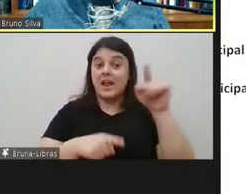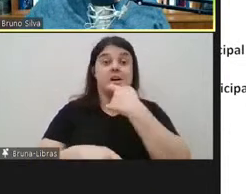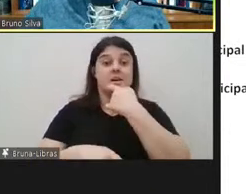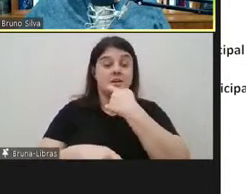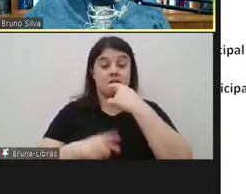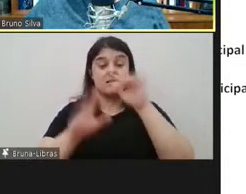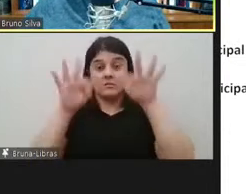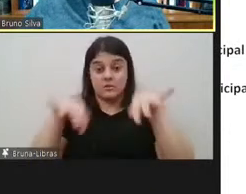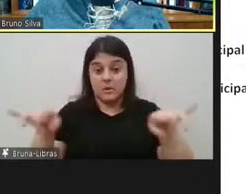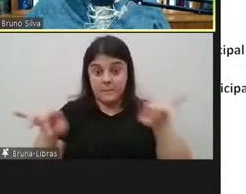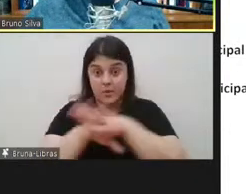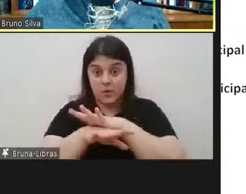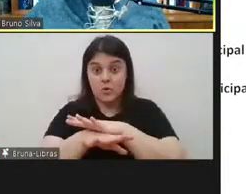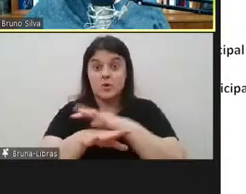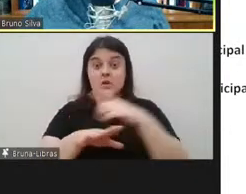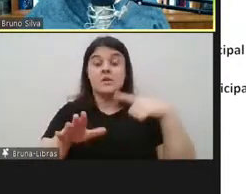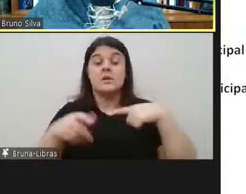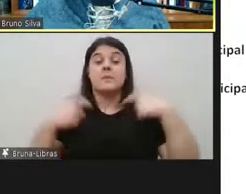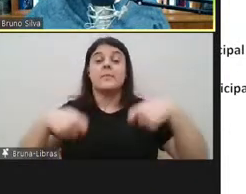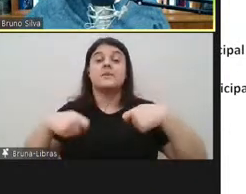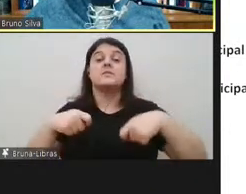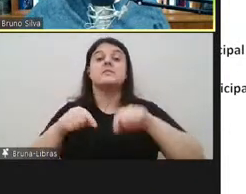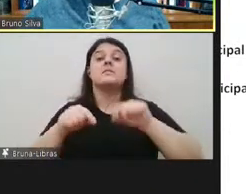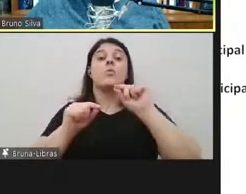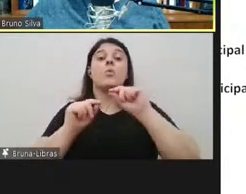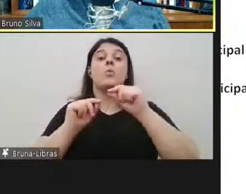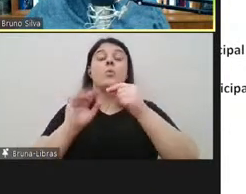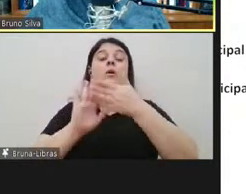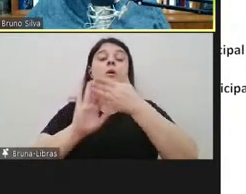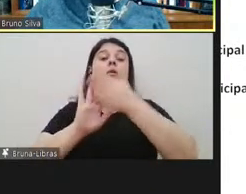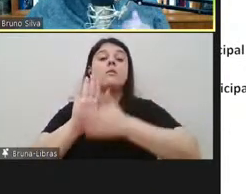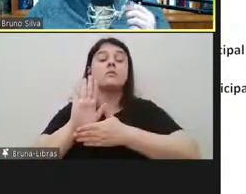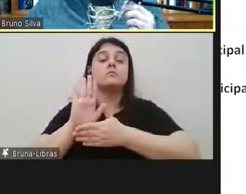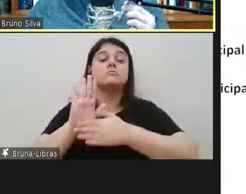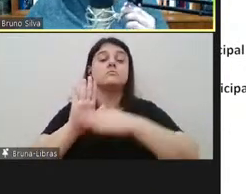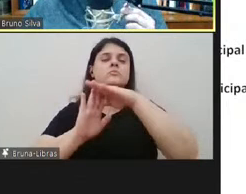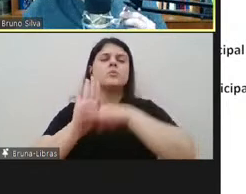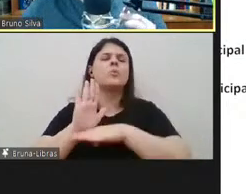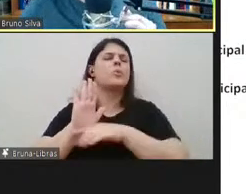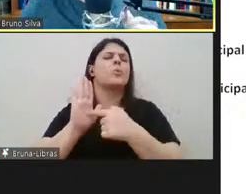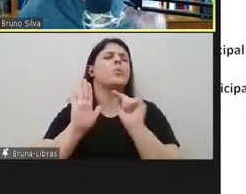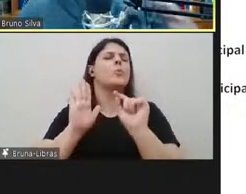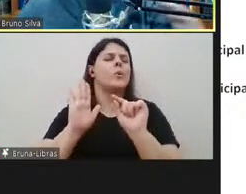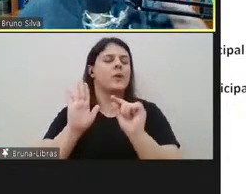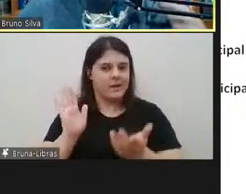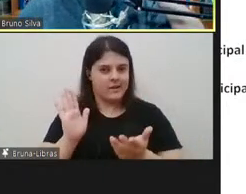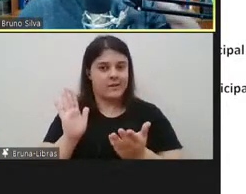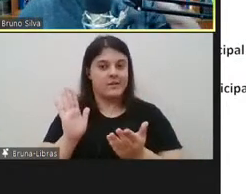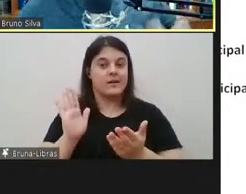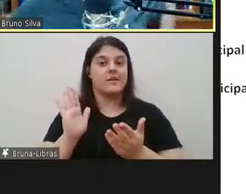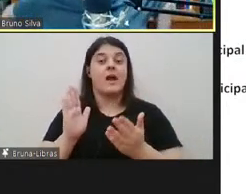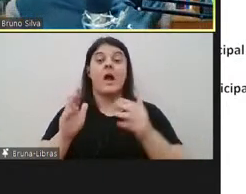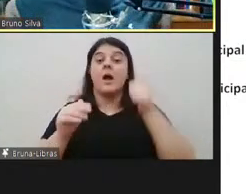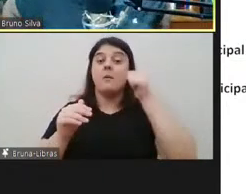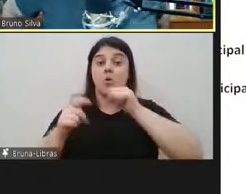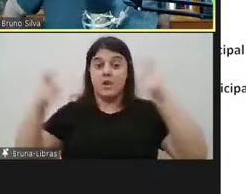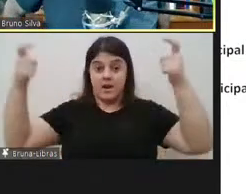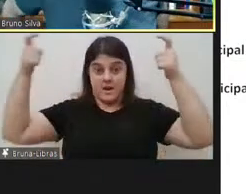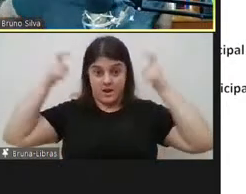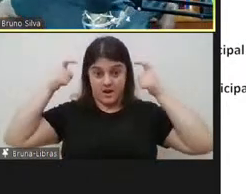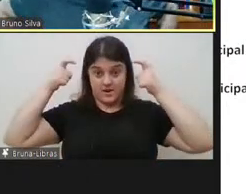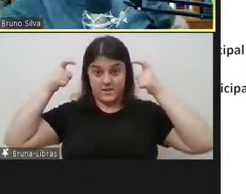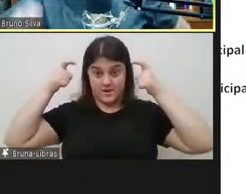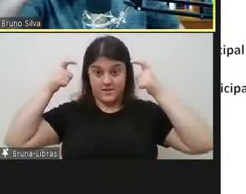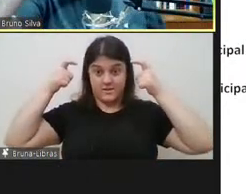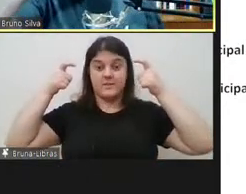as eleições você tem que ter um protocolo né Cê tem que ter um protocolo que protocolo que é esse a rainha né